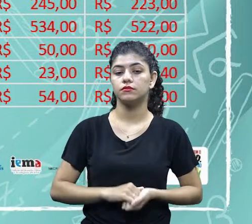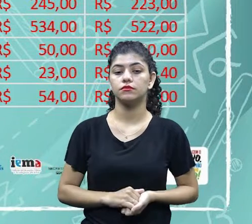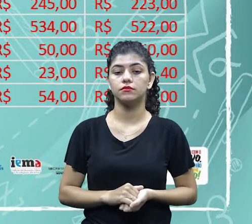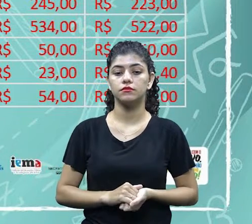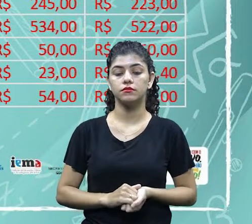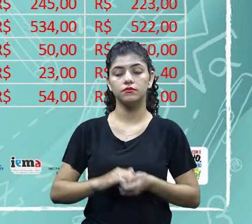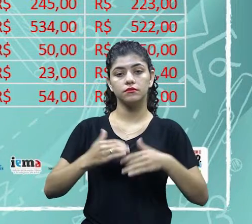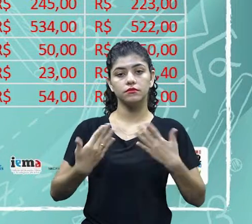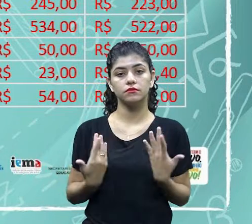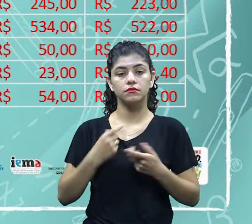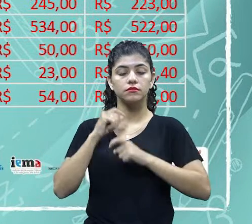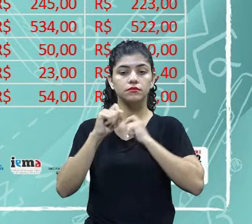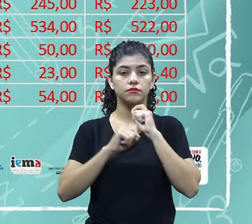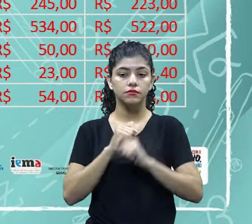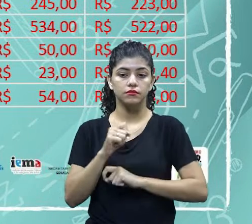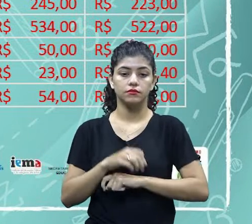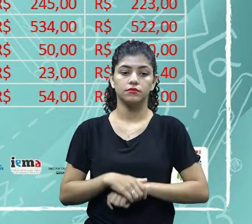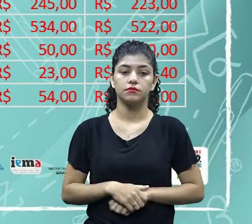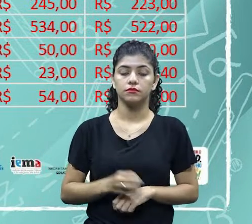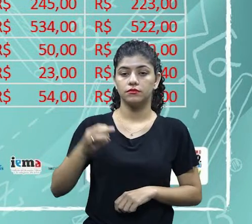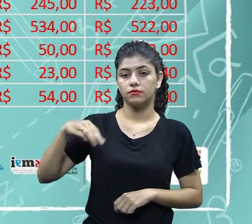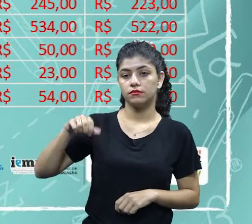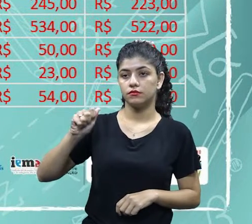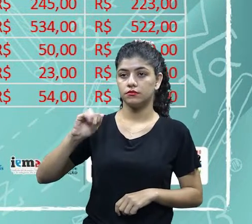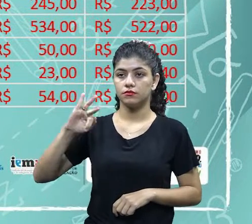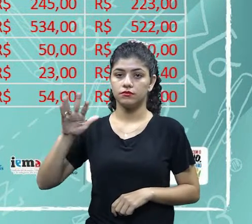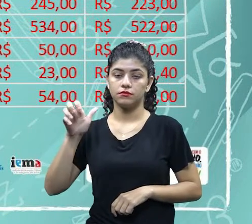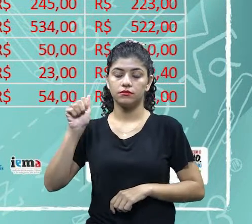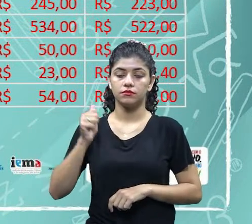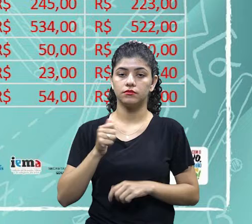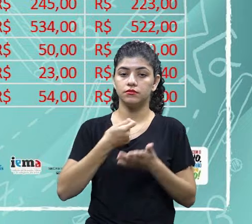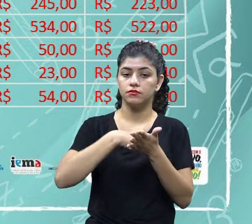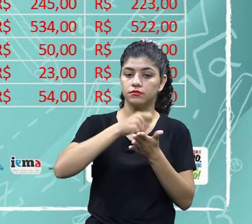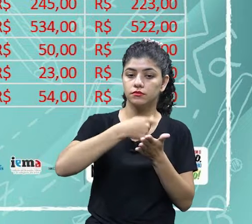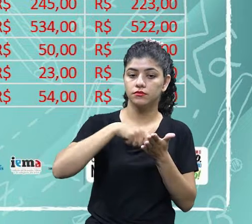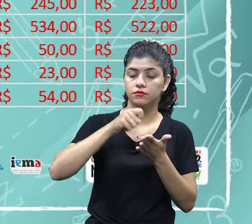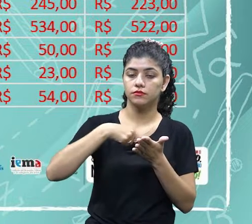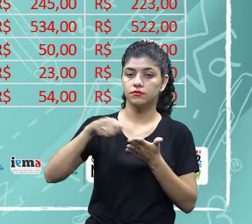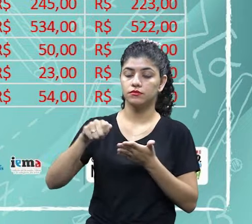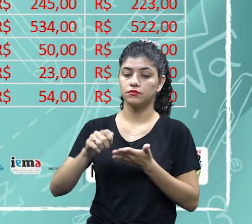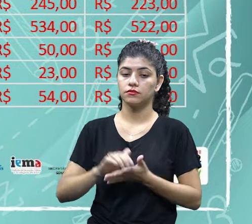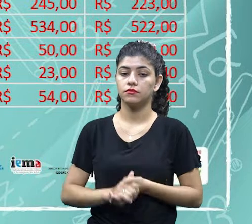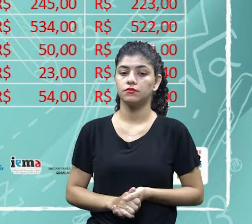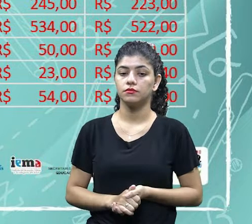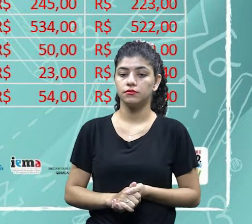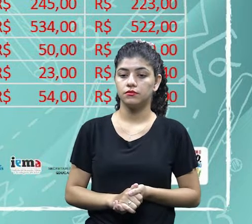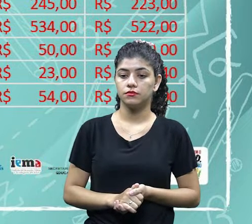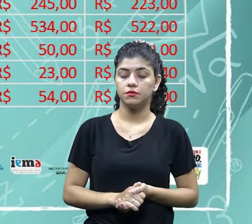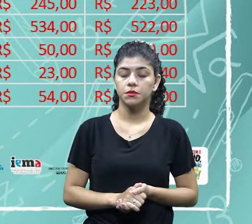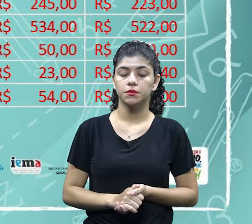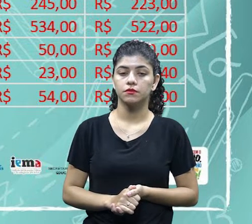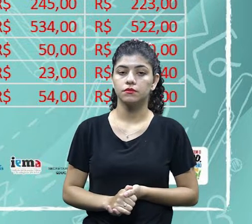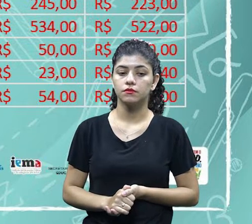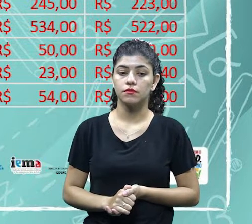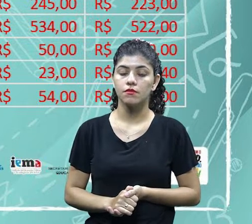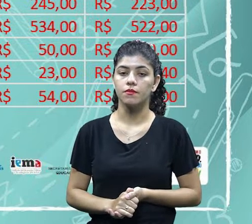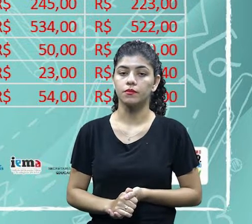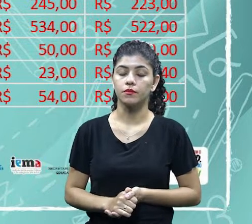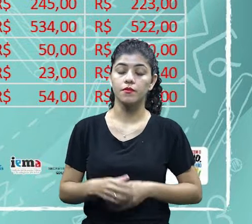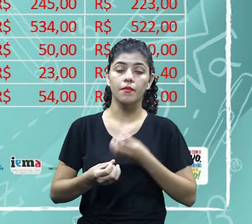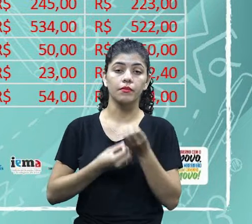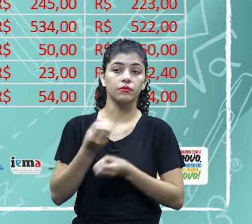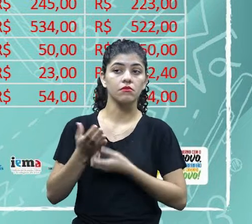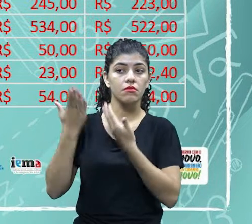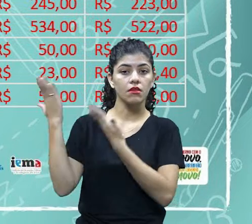Então, a Dona Maria, ela começou a anotar as entradas e saídas de dinheiro do seu negócio da seguinte